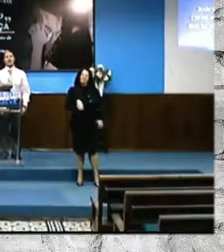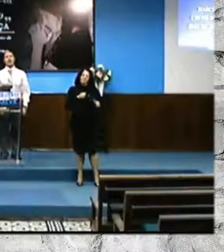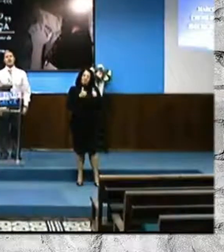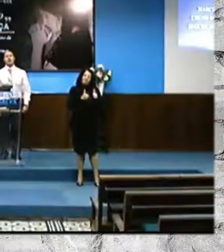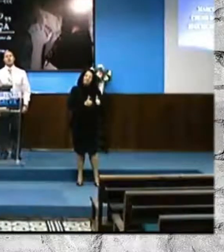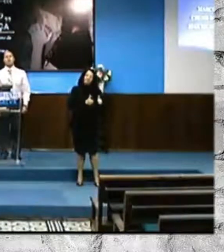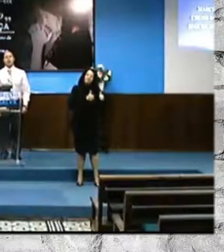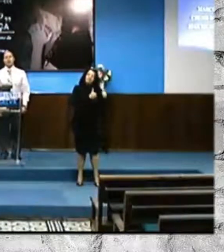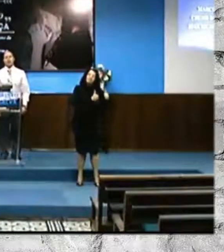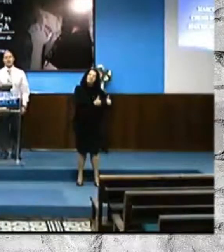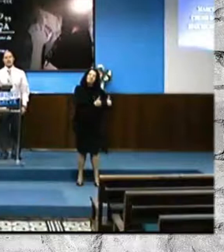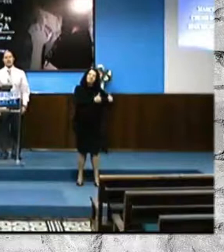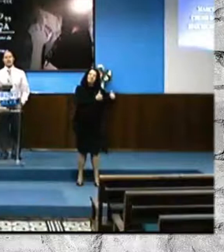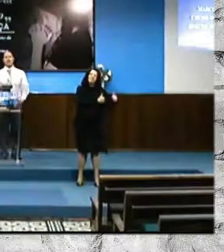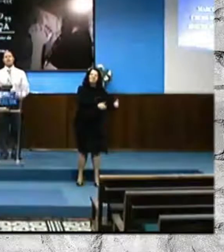coragem,